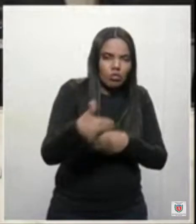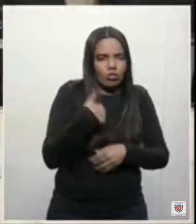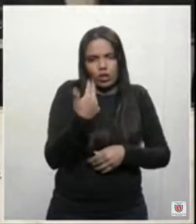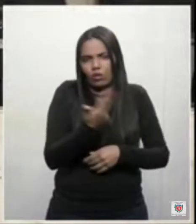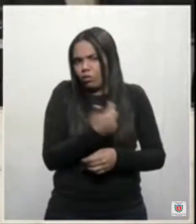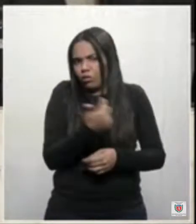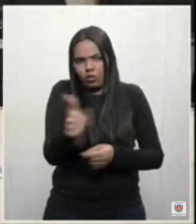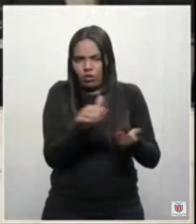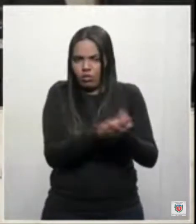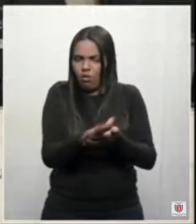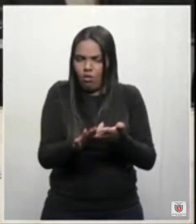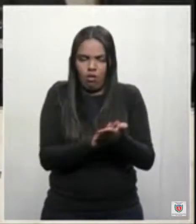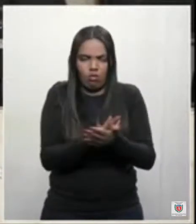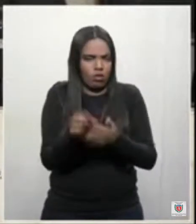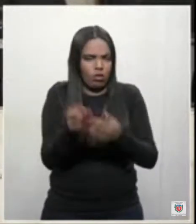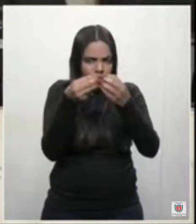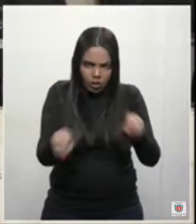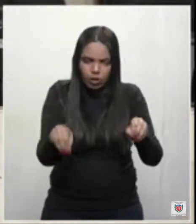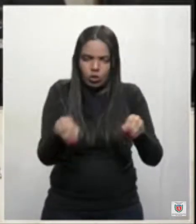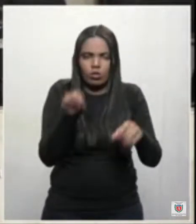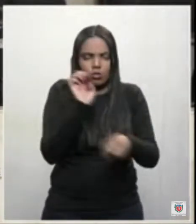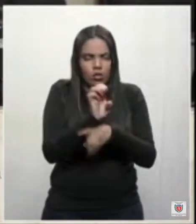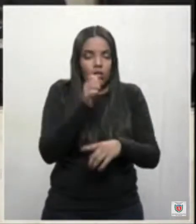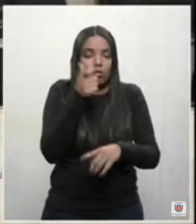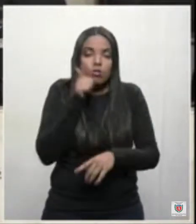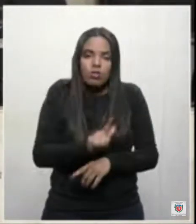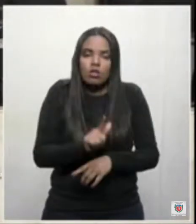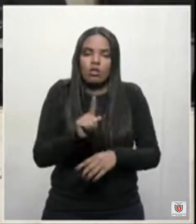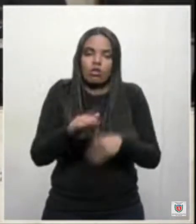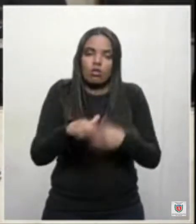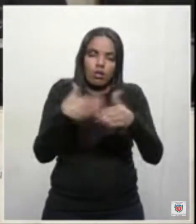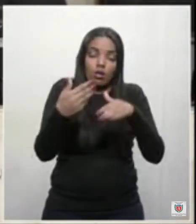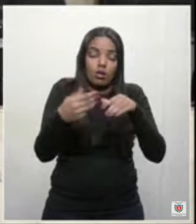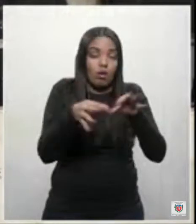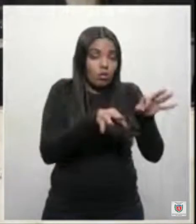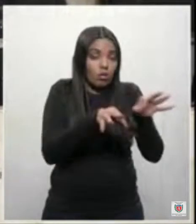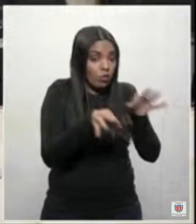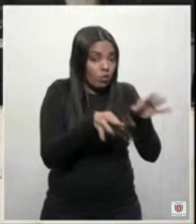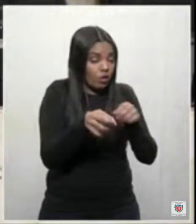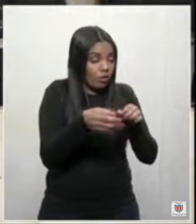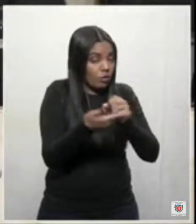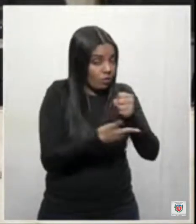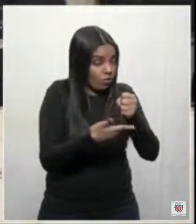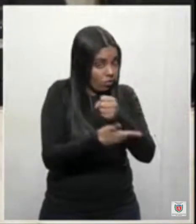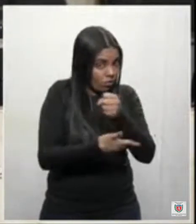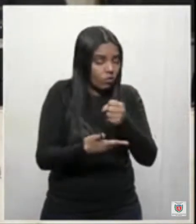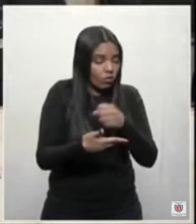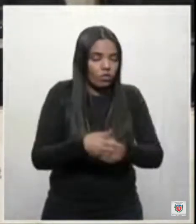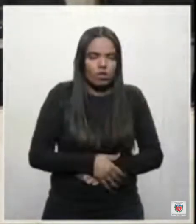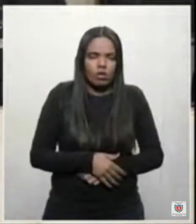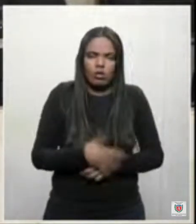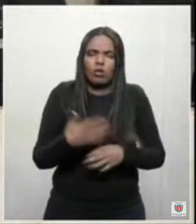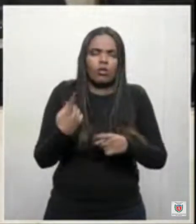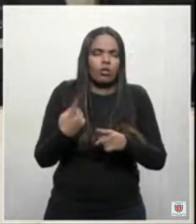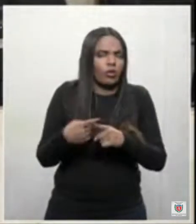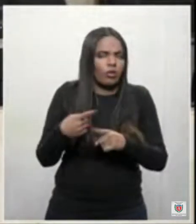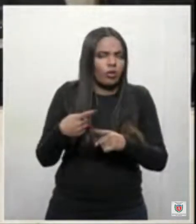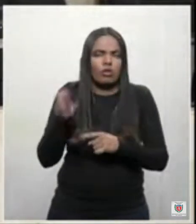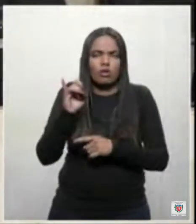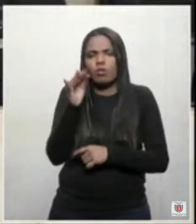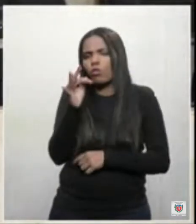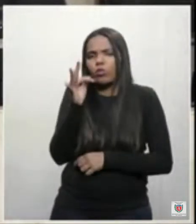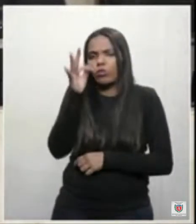vamos comprometer a capacidade do Estado de fazer frente aos programas básicos, tá? Por quê? Porque se nós comprometermos no